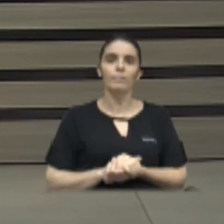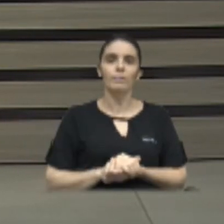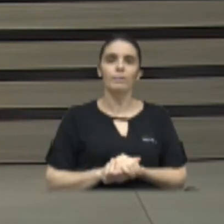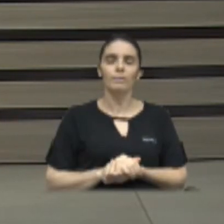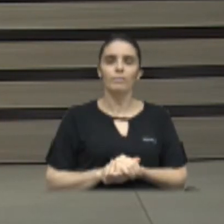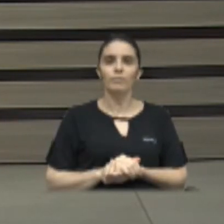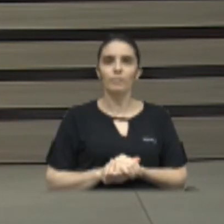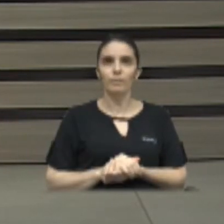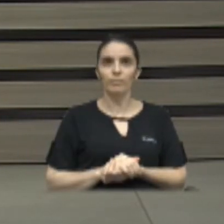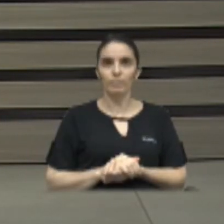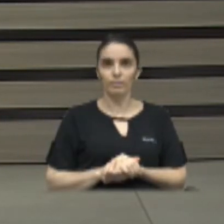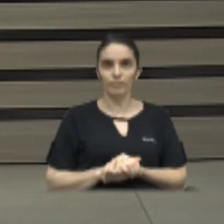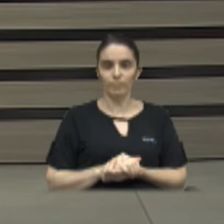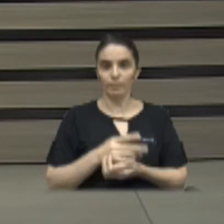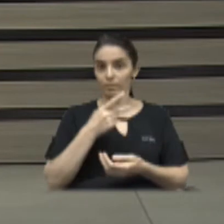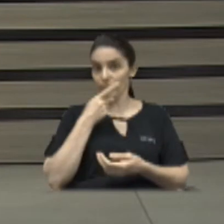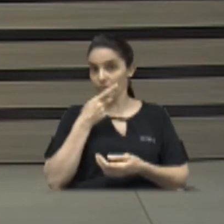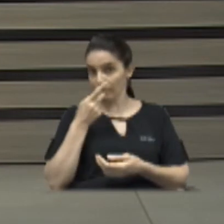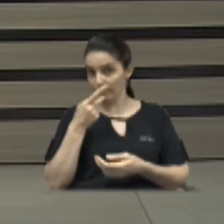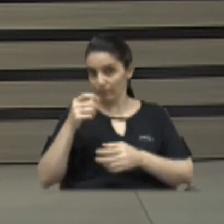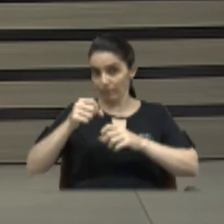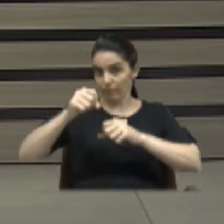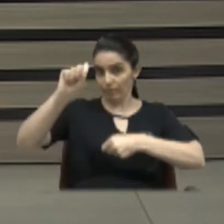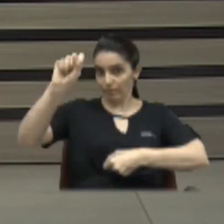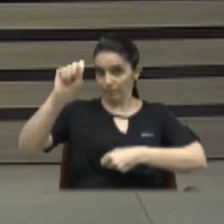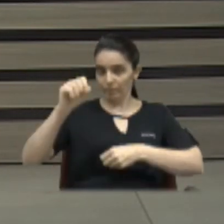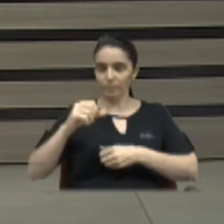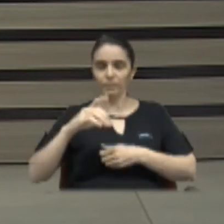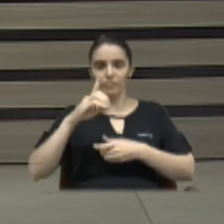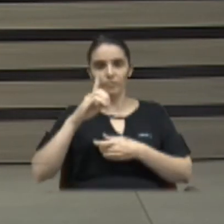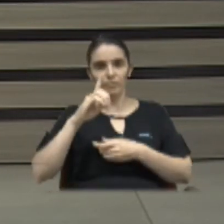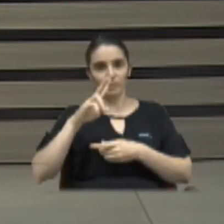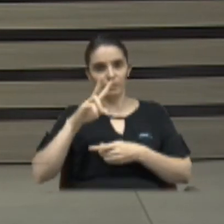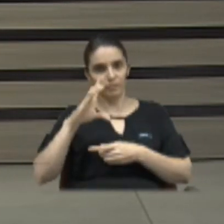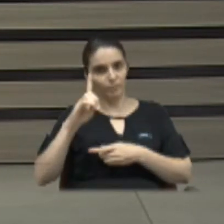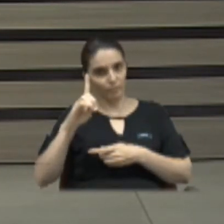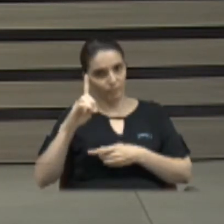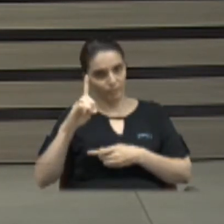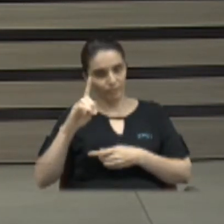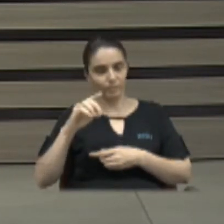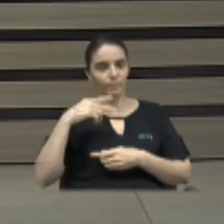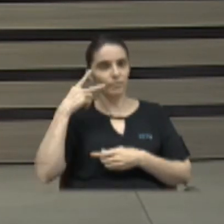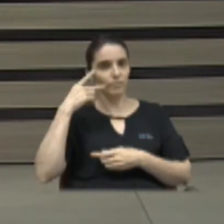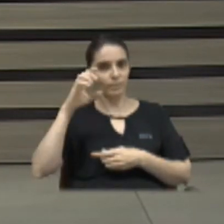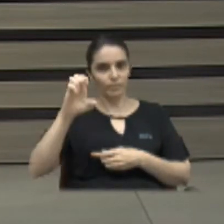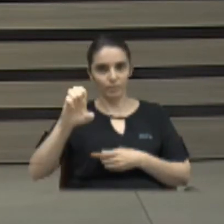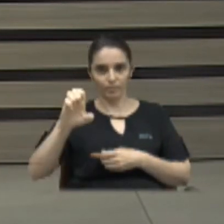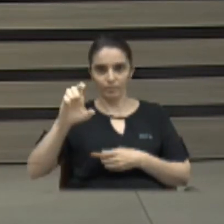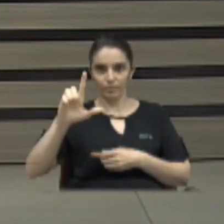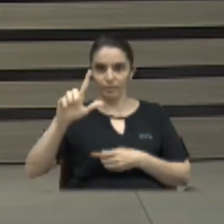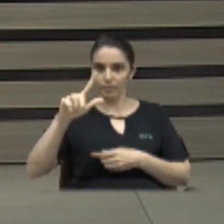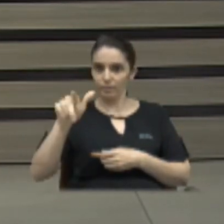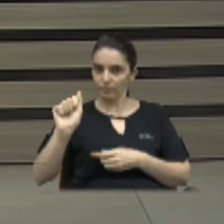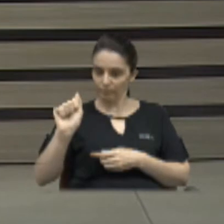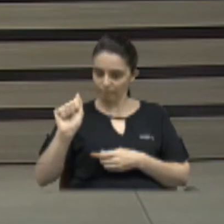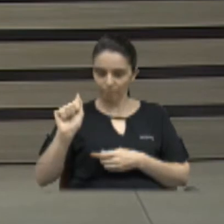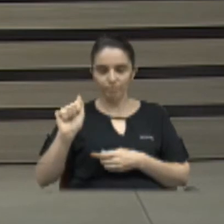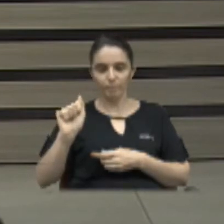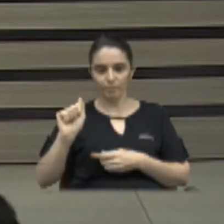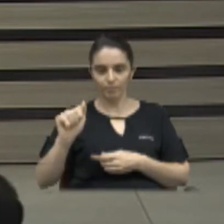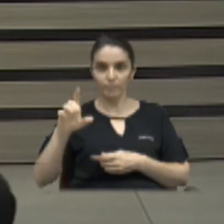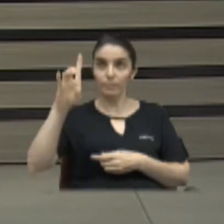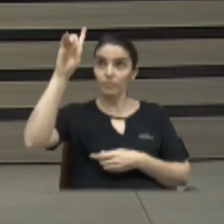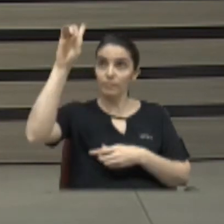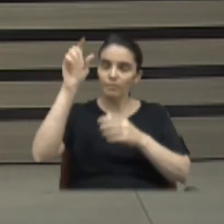falava do título daquele DVD da Dona Elza era um negócio inacreditável. Que Deus o